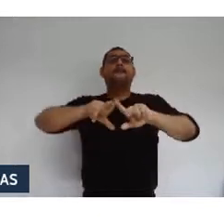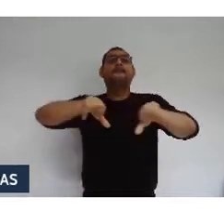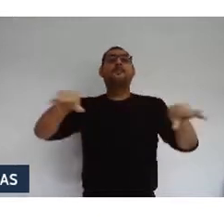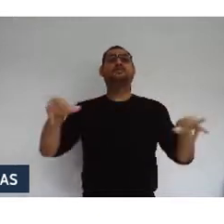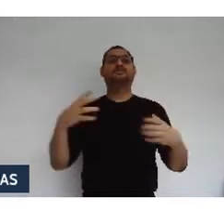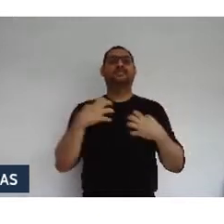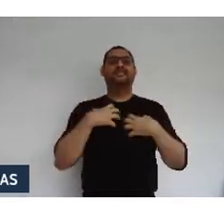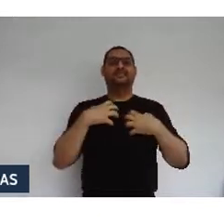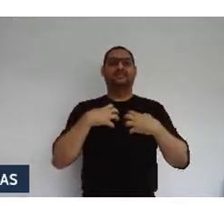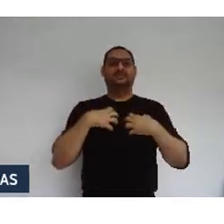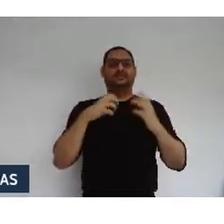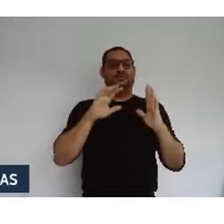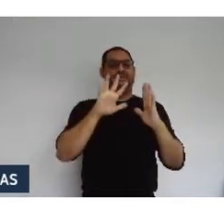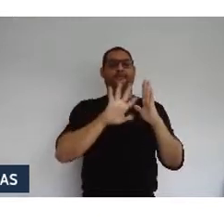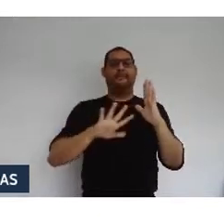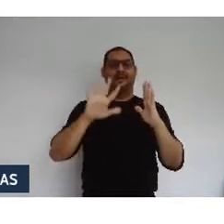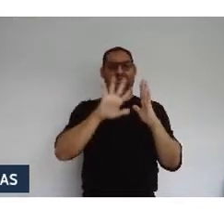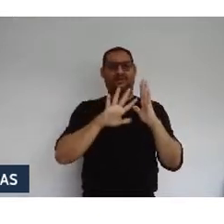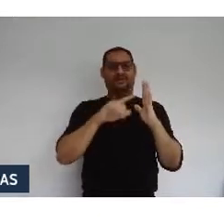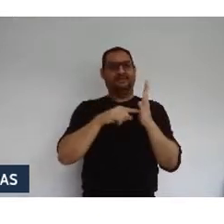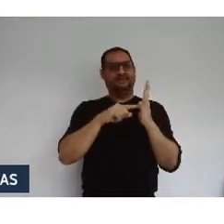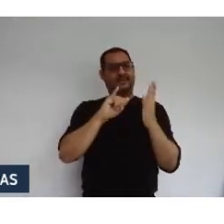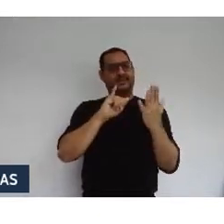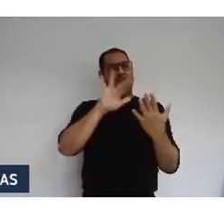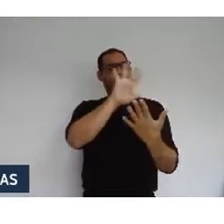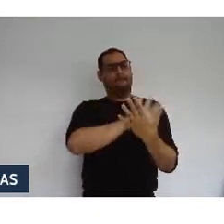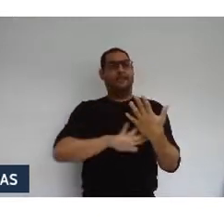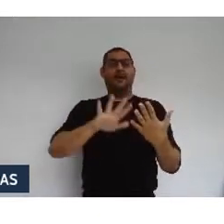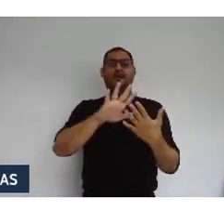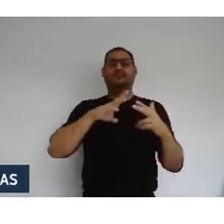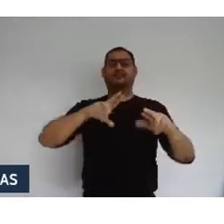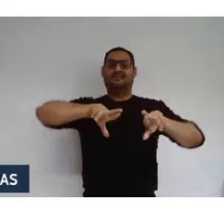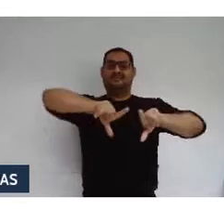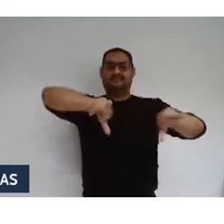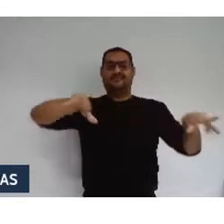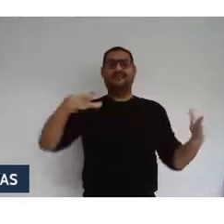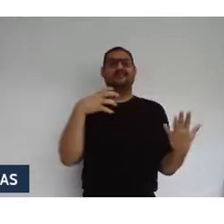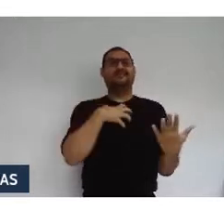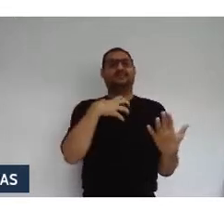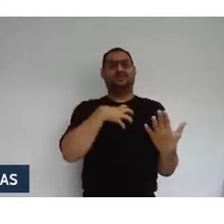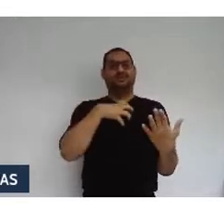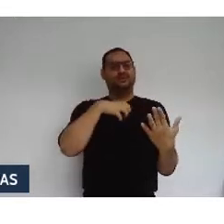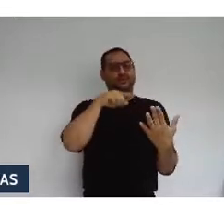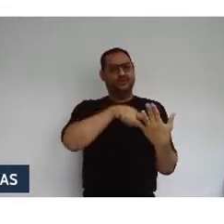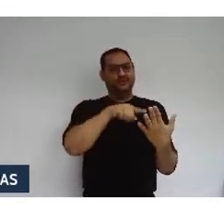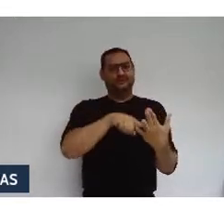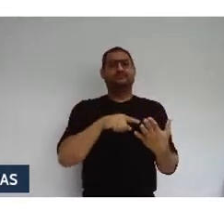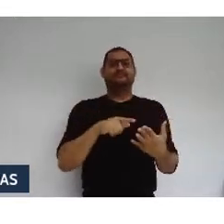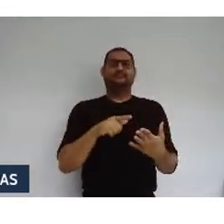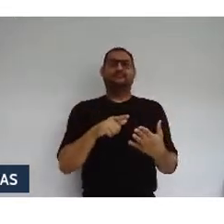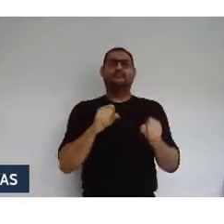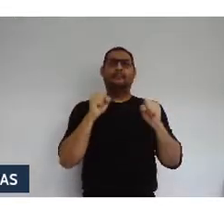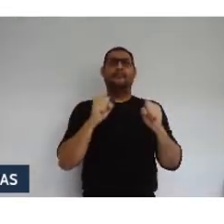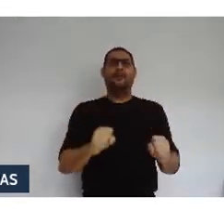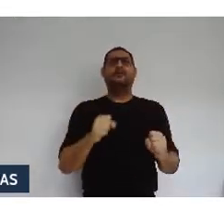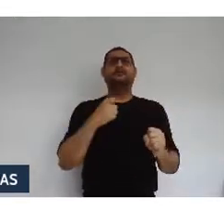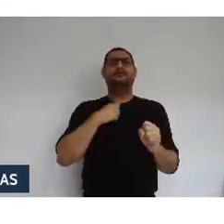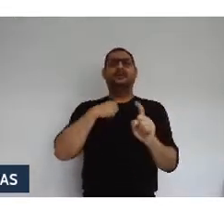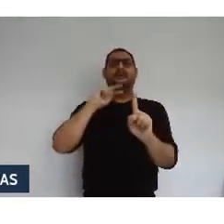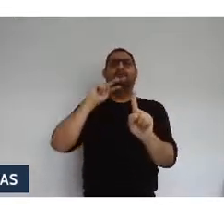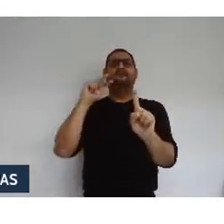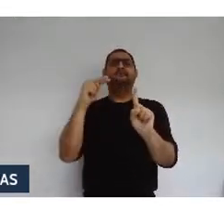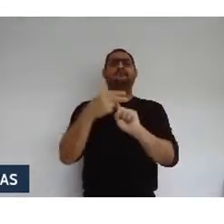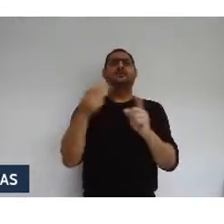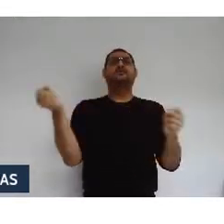multissensorialidades. Aqui acho que não vou fazer uso, mas essa é uma tradição que tem olhado para vários aspectos